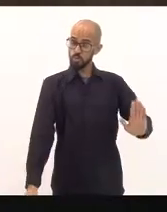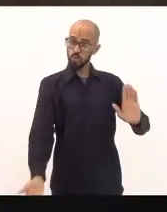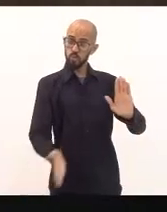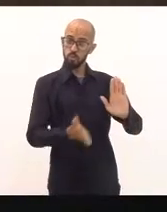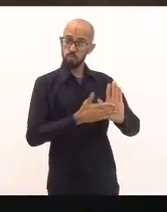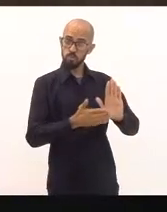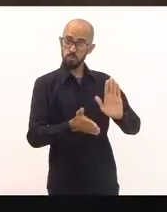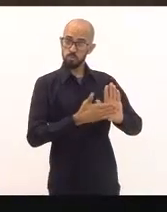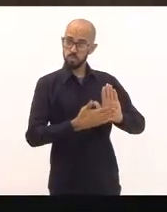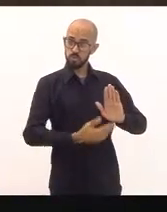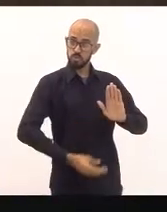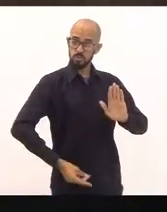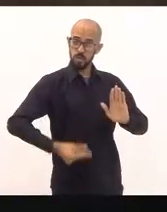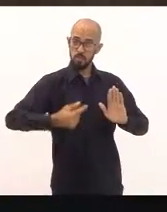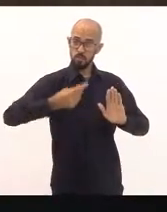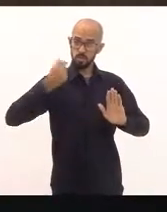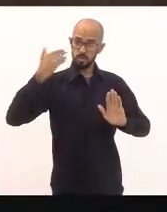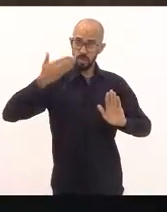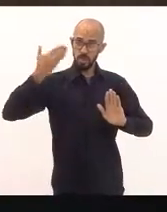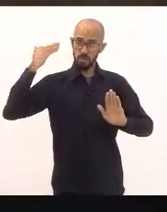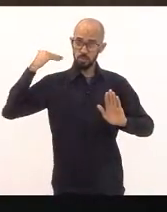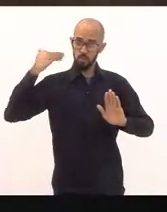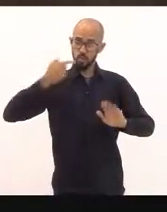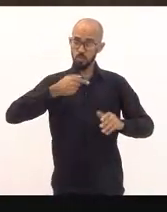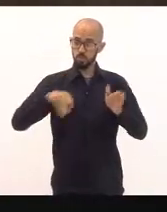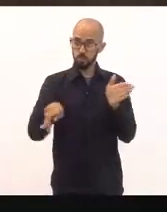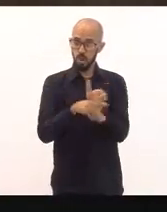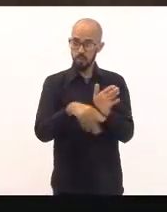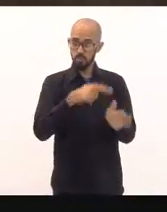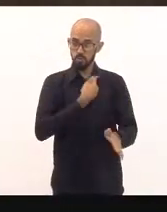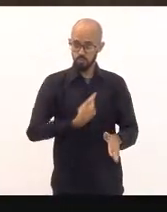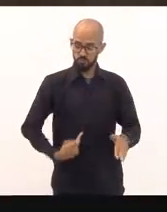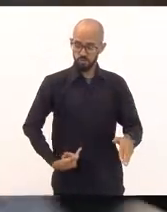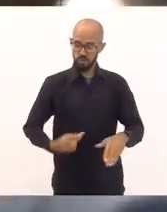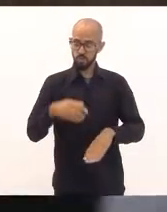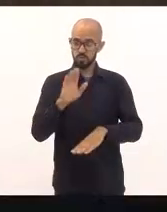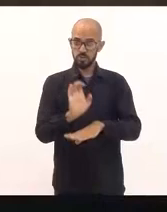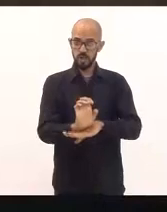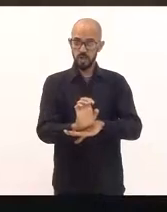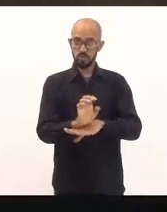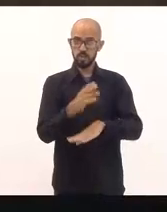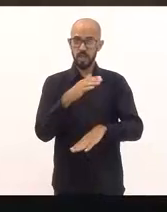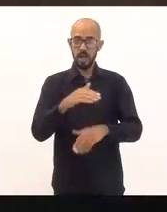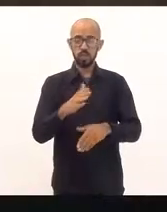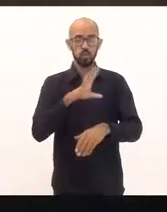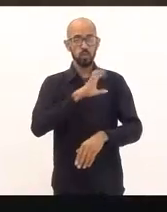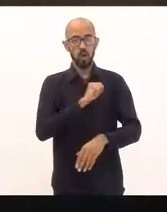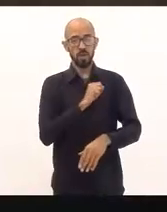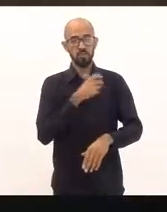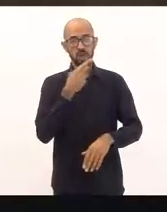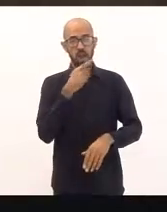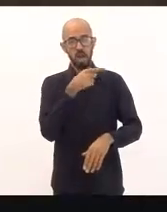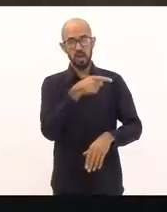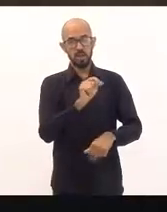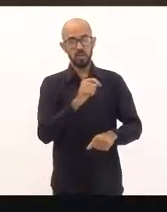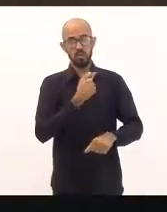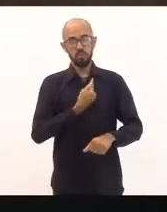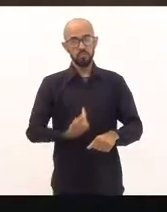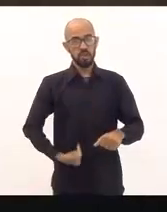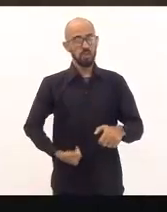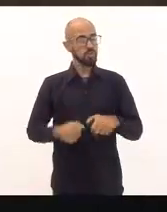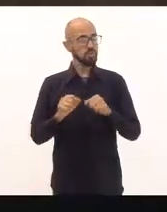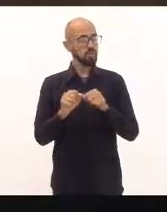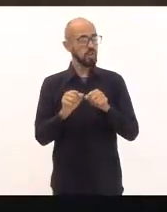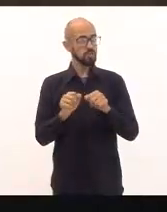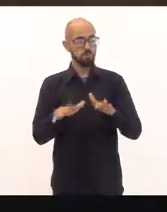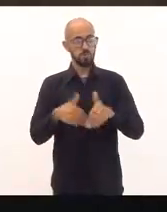lá atrás foi feito pelo governo do Estado, que adora dizer que é o governo que mais faz o melhor para a